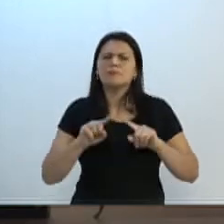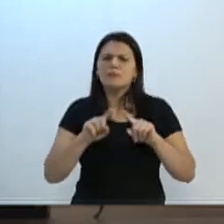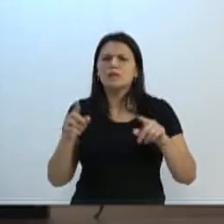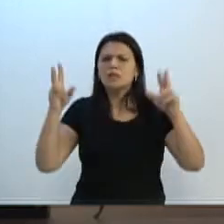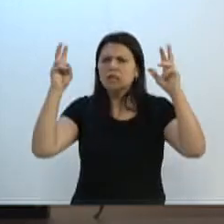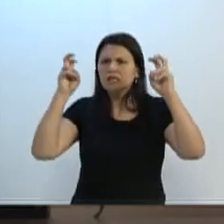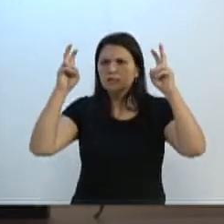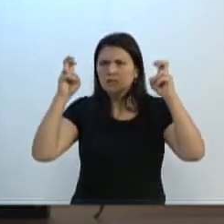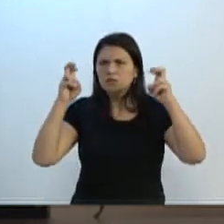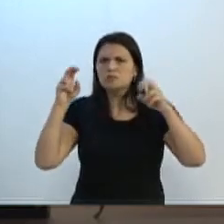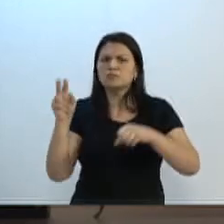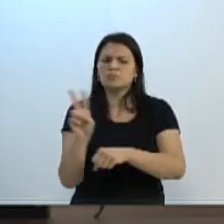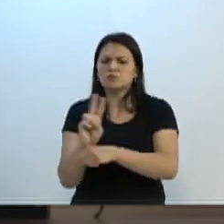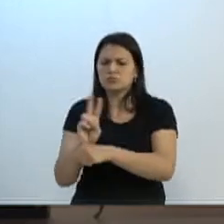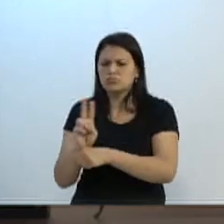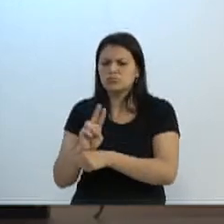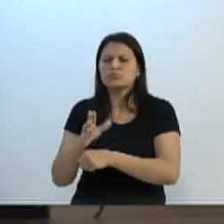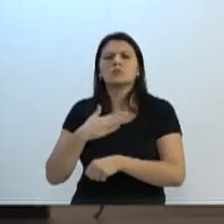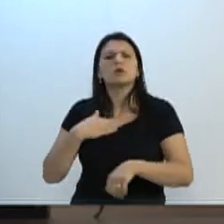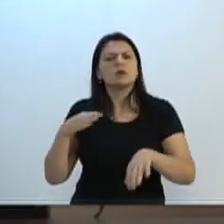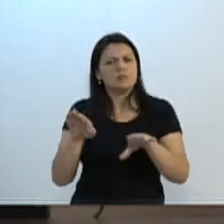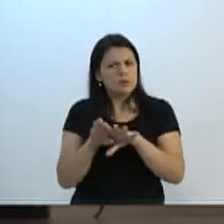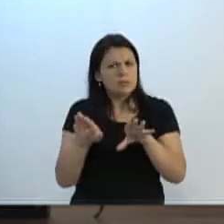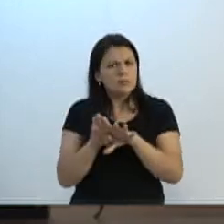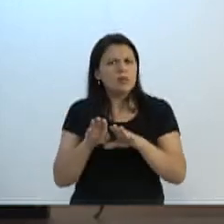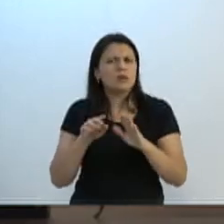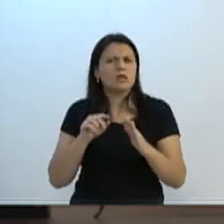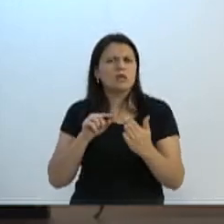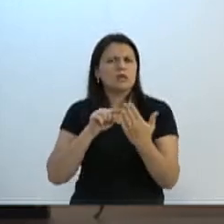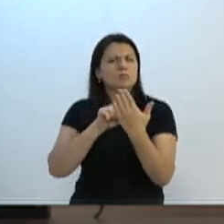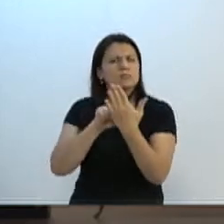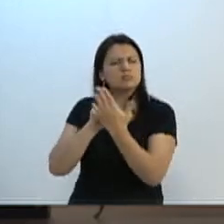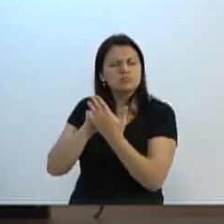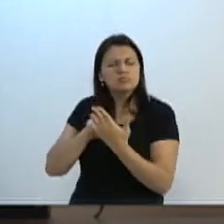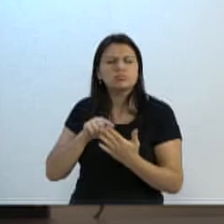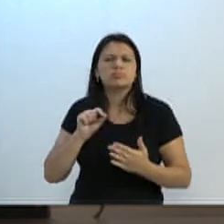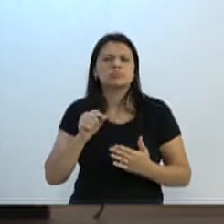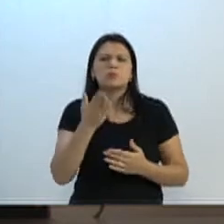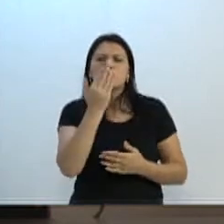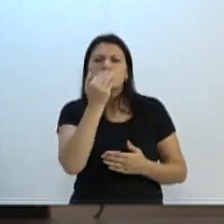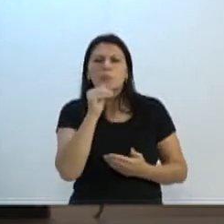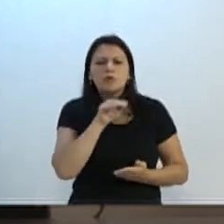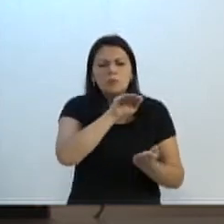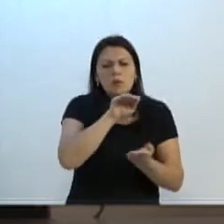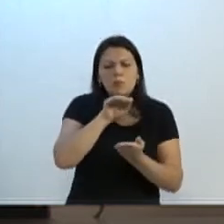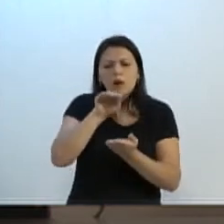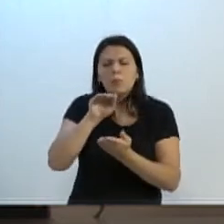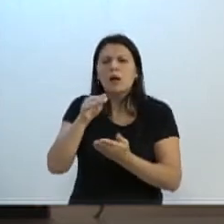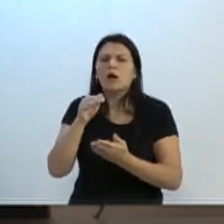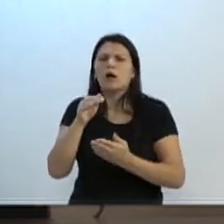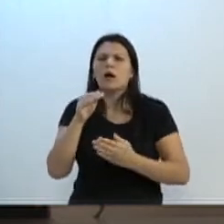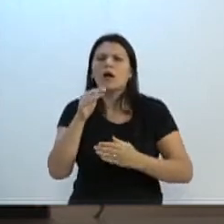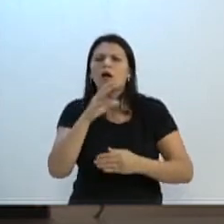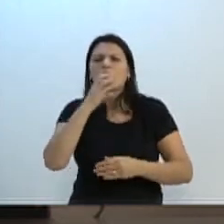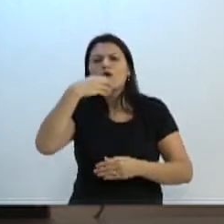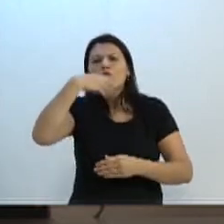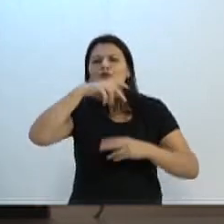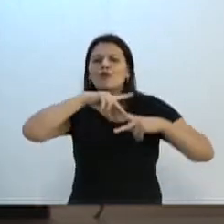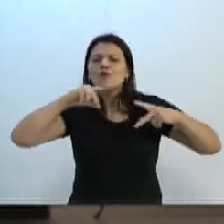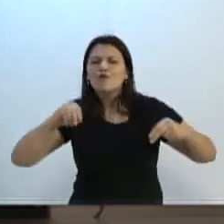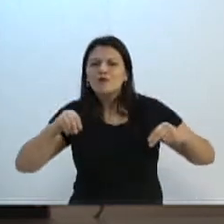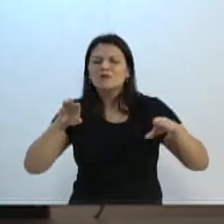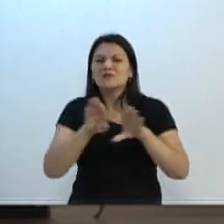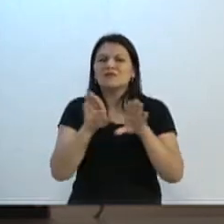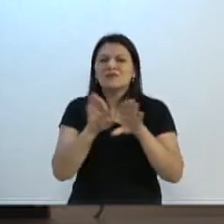seu dever de fiscalização, eu também recebi denúncias relacionadas ao kit de alimentação, especialmente de frutas e verduras, até porque